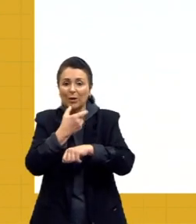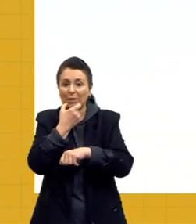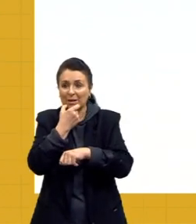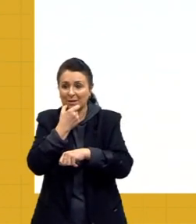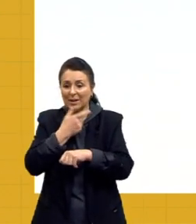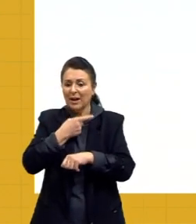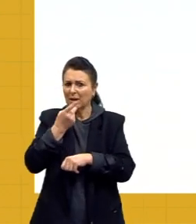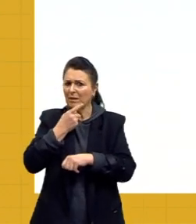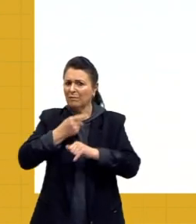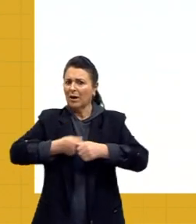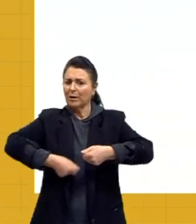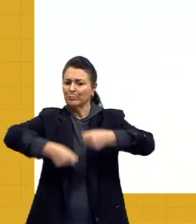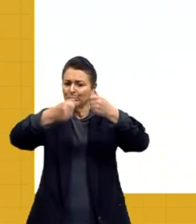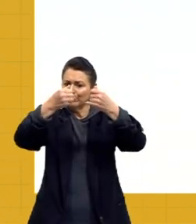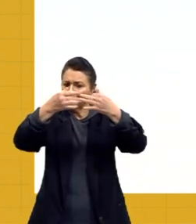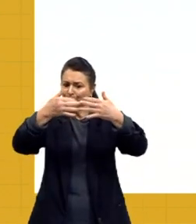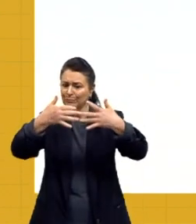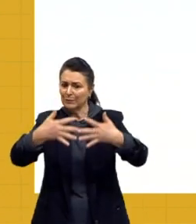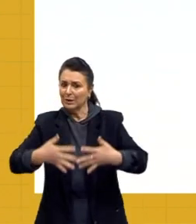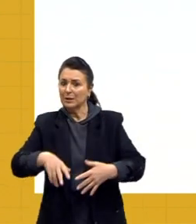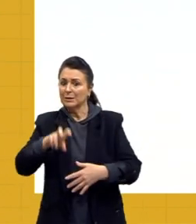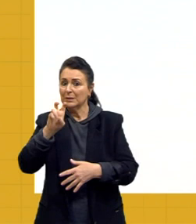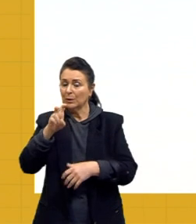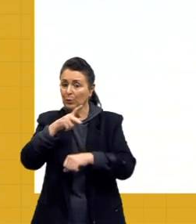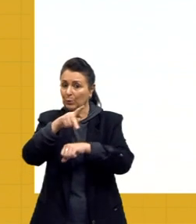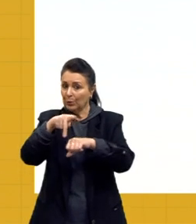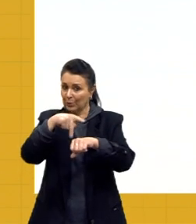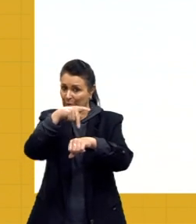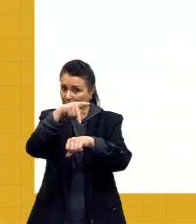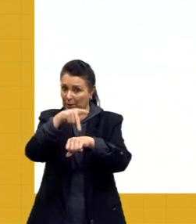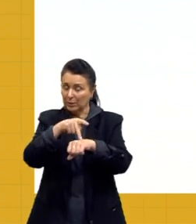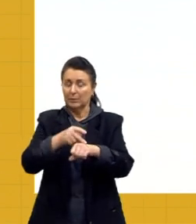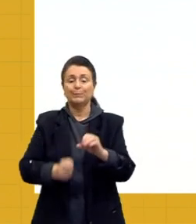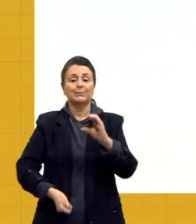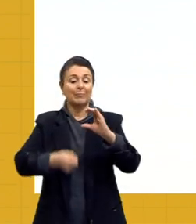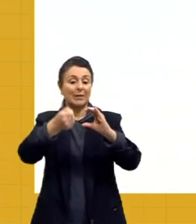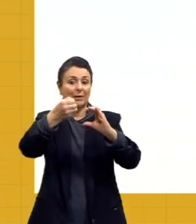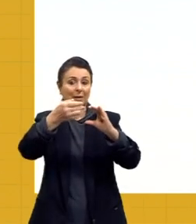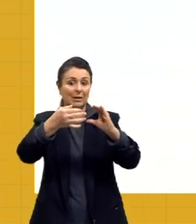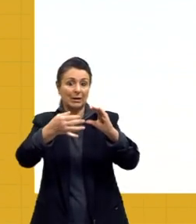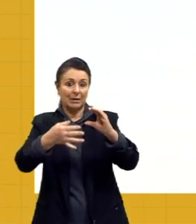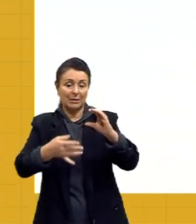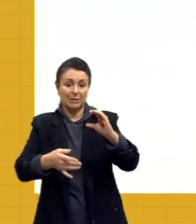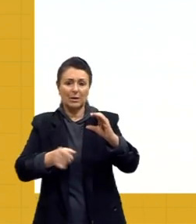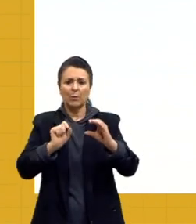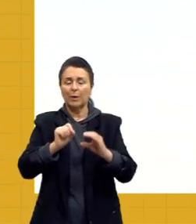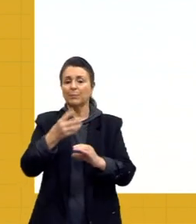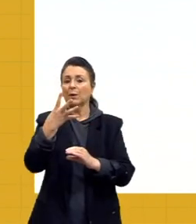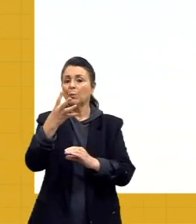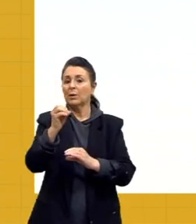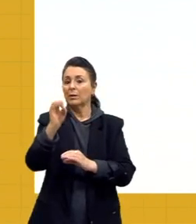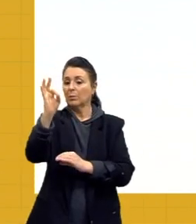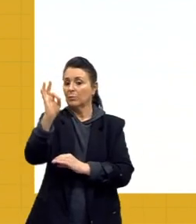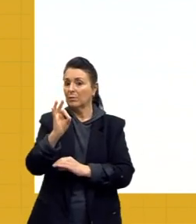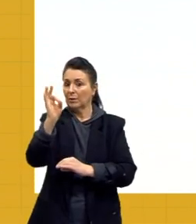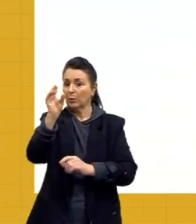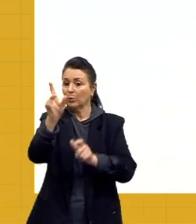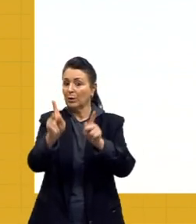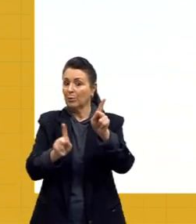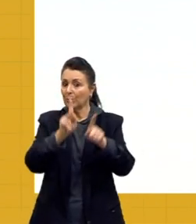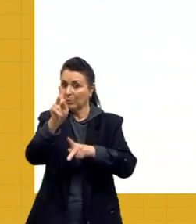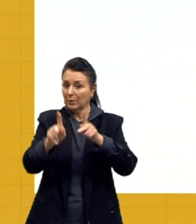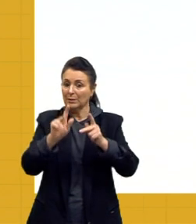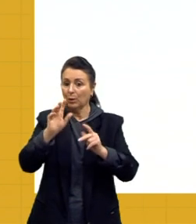cisnes maiores que nós temos um uma das características justamente isso a quarenta por cento da população